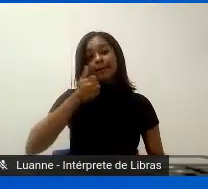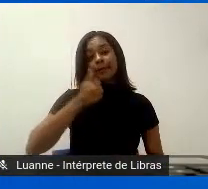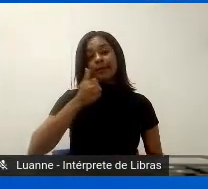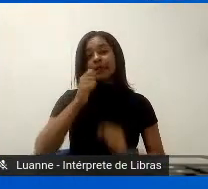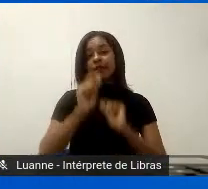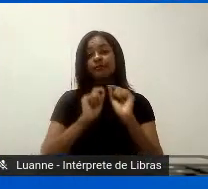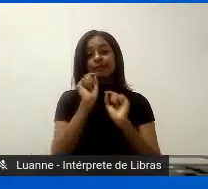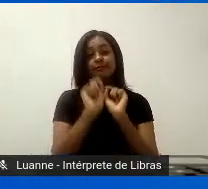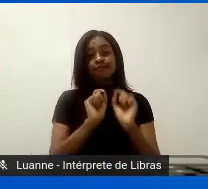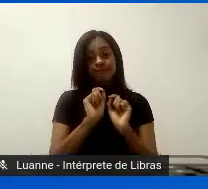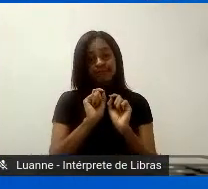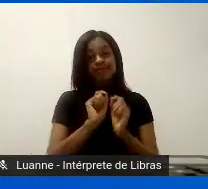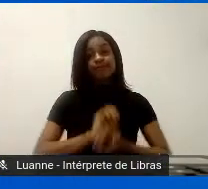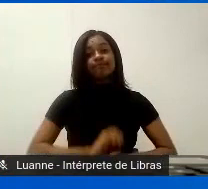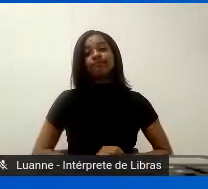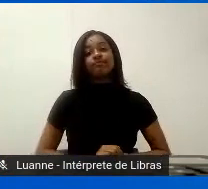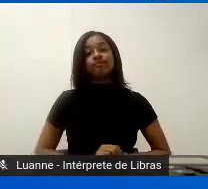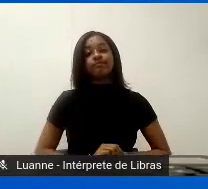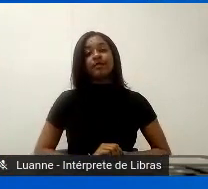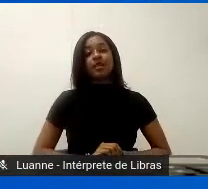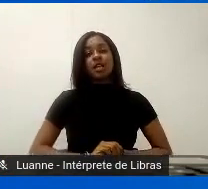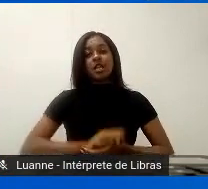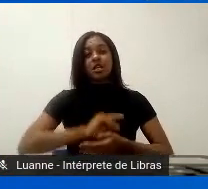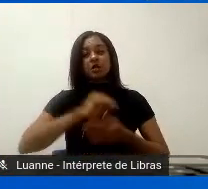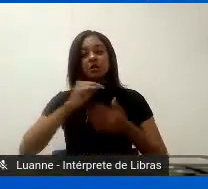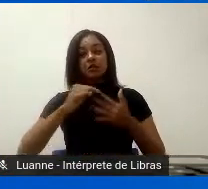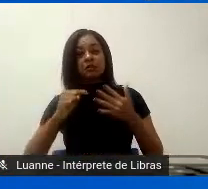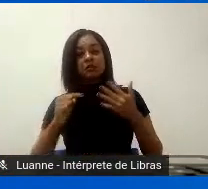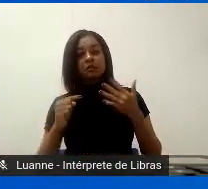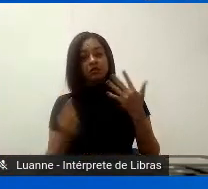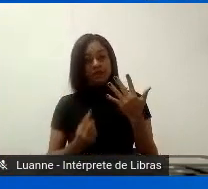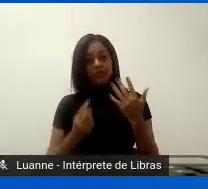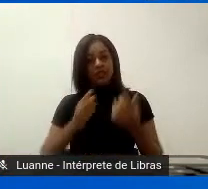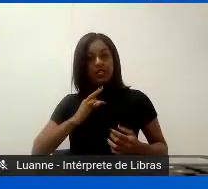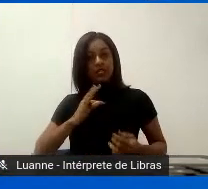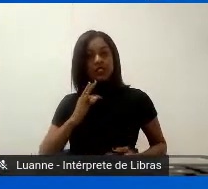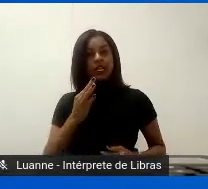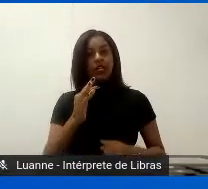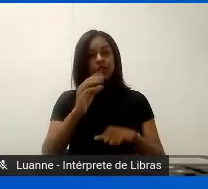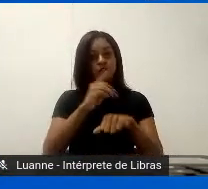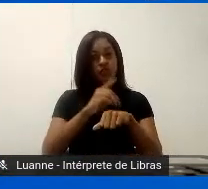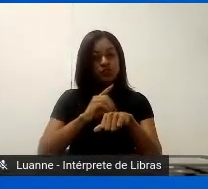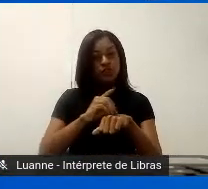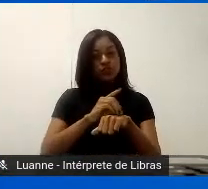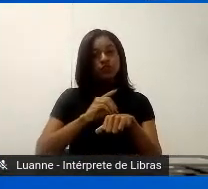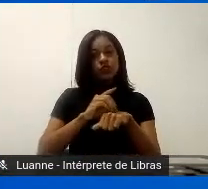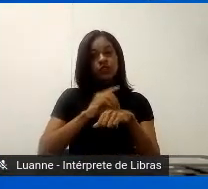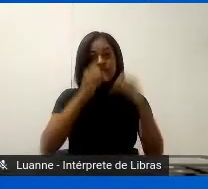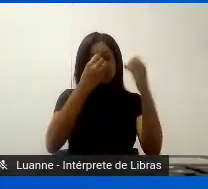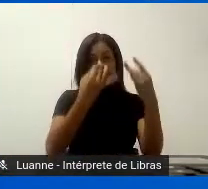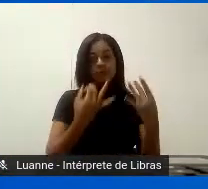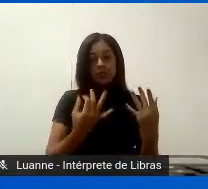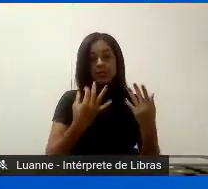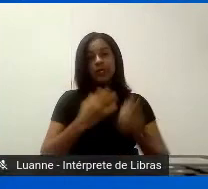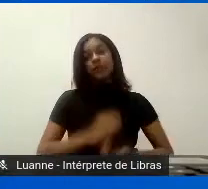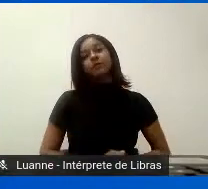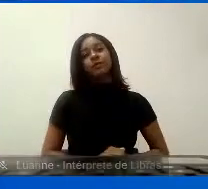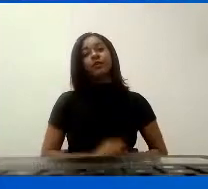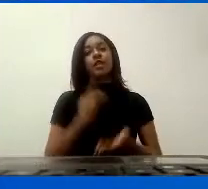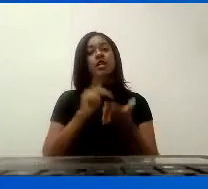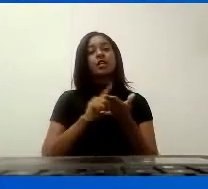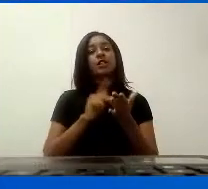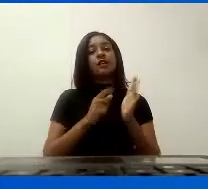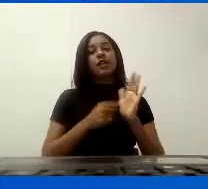montuado de tecnologia ou tecnologias digitais especificamente que a gente está relatando aqui na verdade elas apresentam